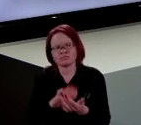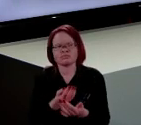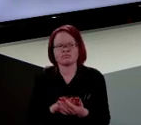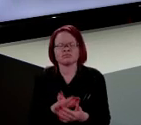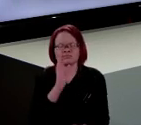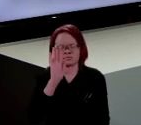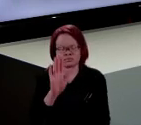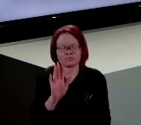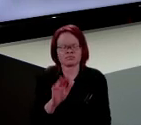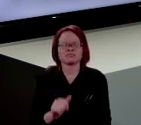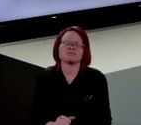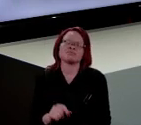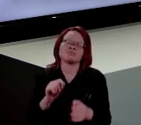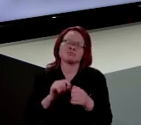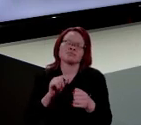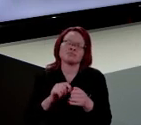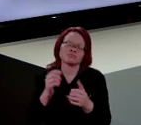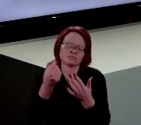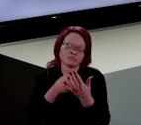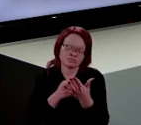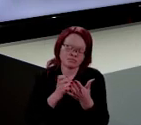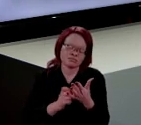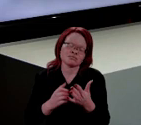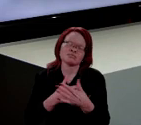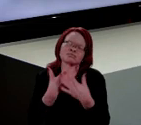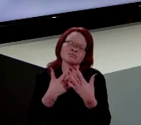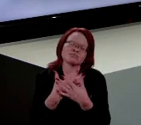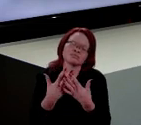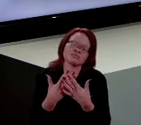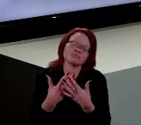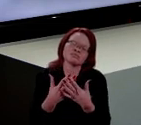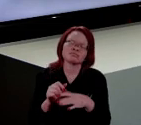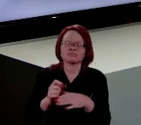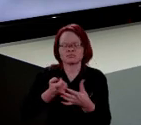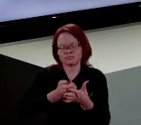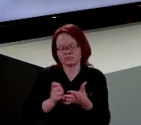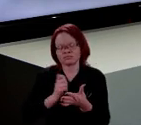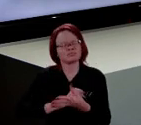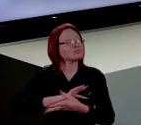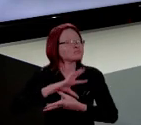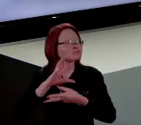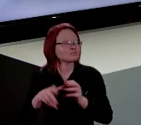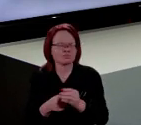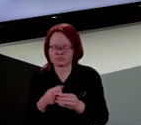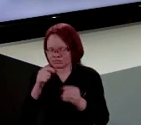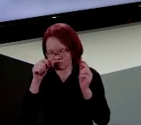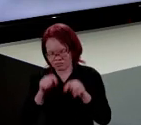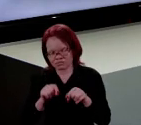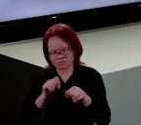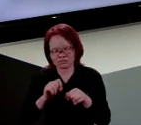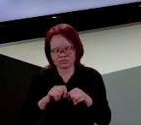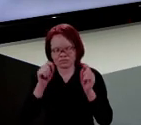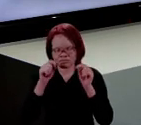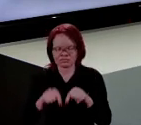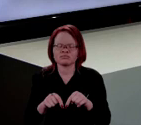eu proponho que os meninos passam um diário e vão escrever tudo